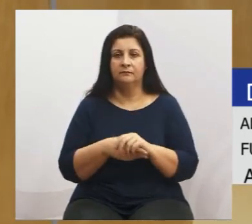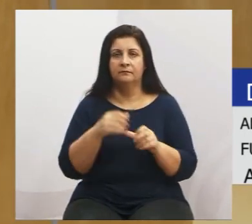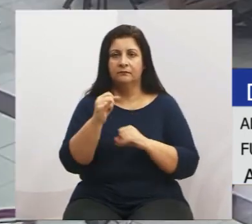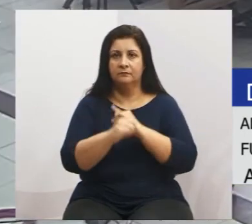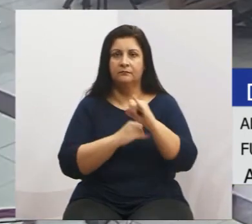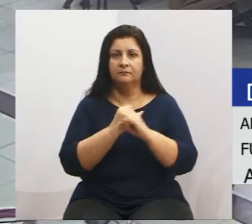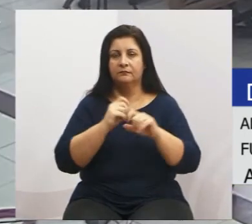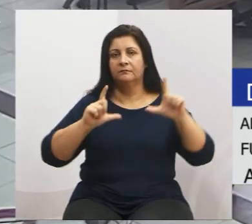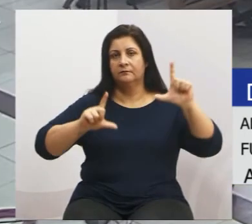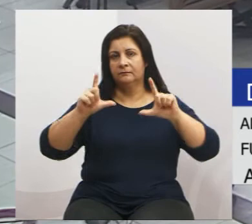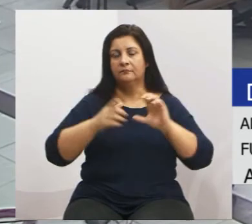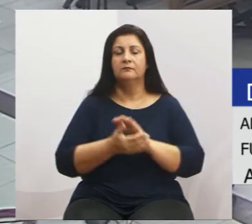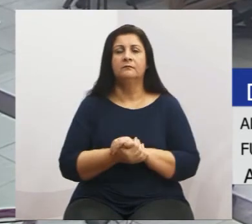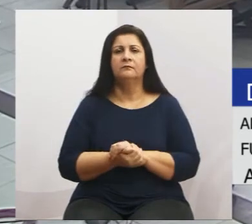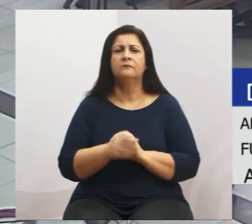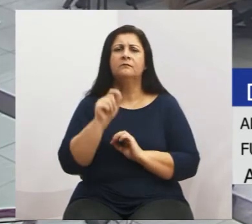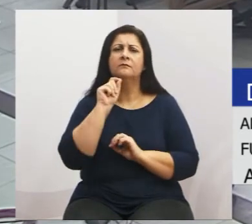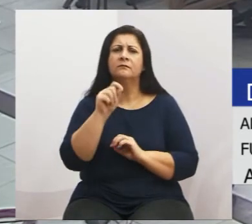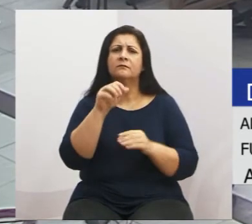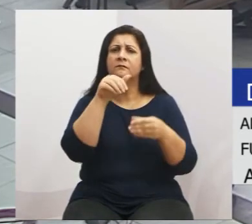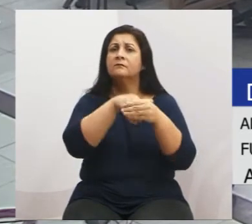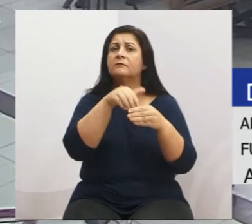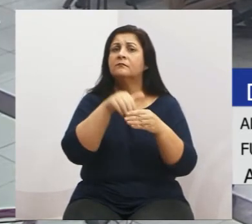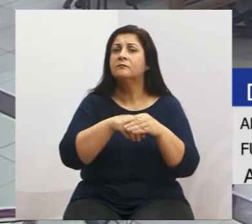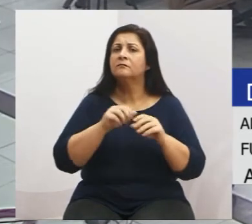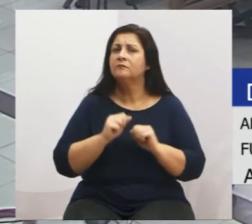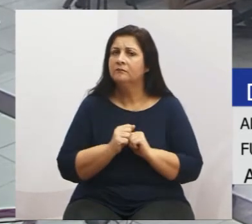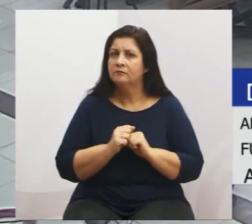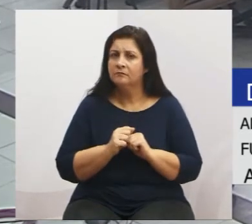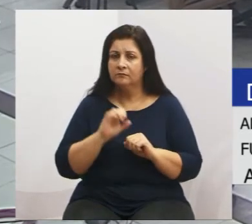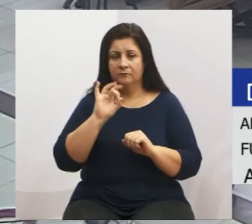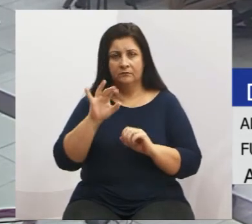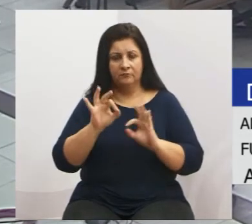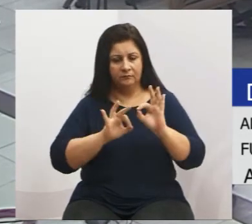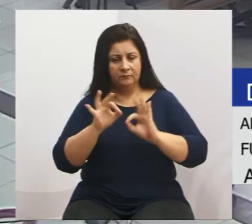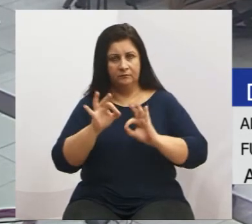que nós estamos votando aqui? Nada mais é que uma adequação